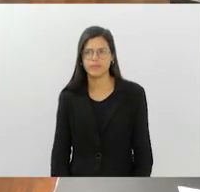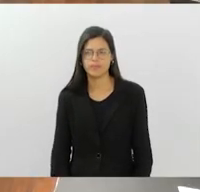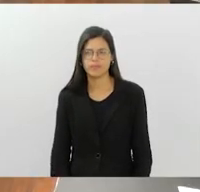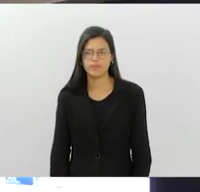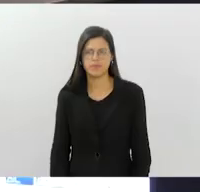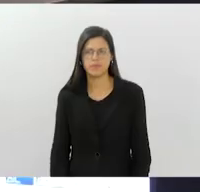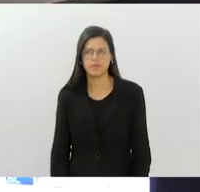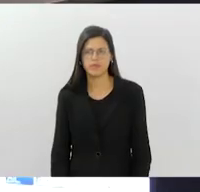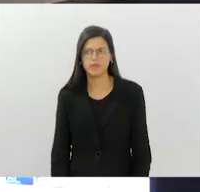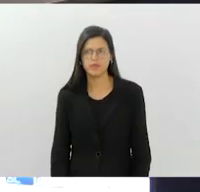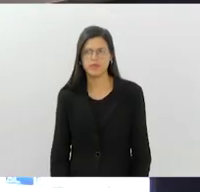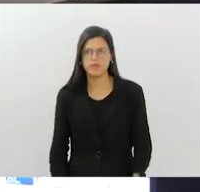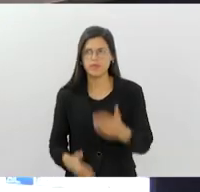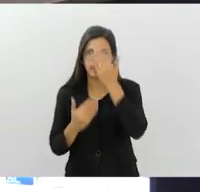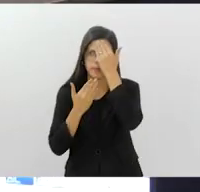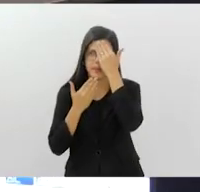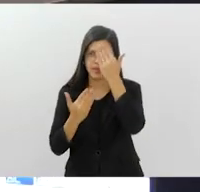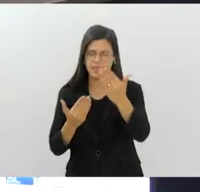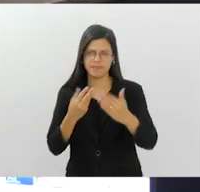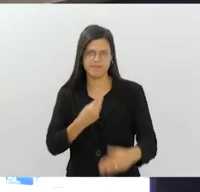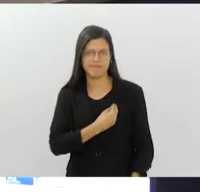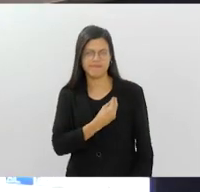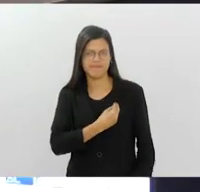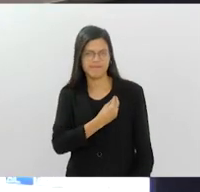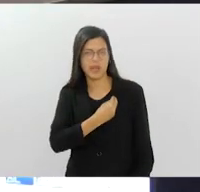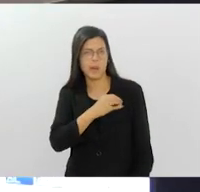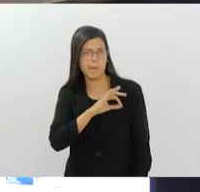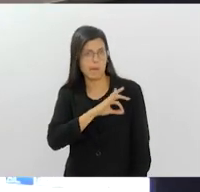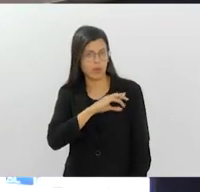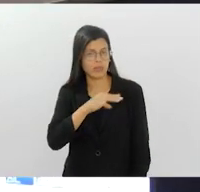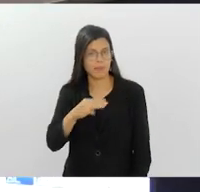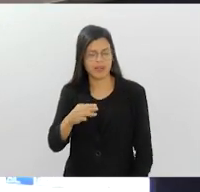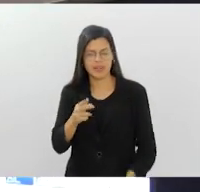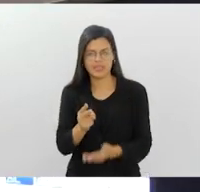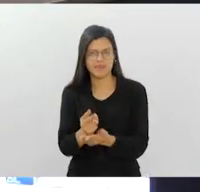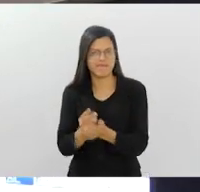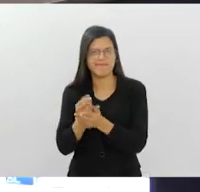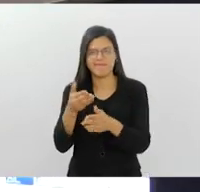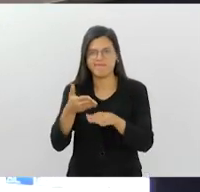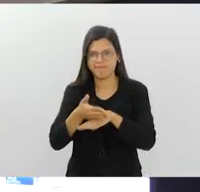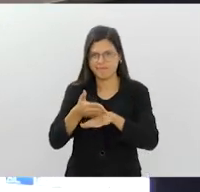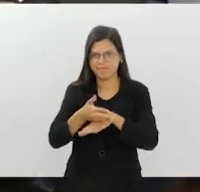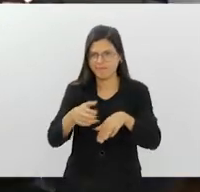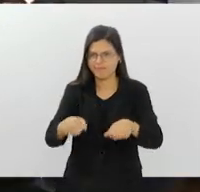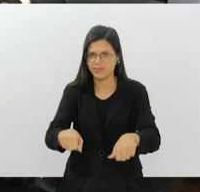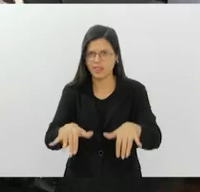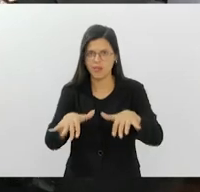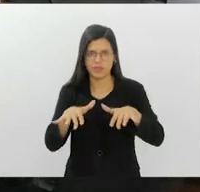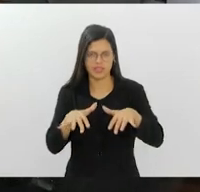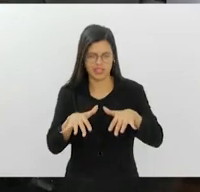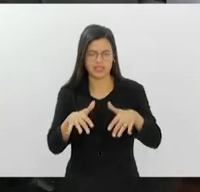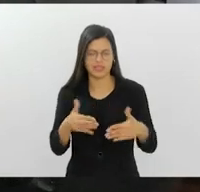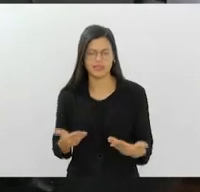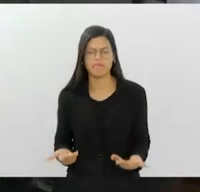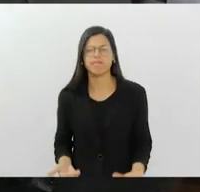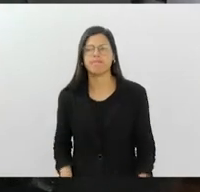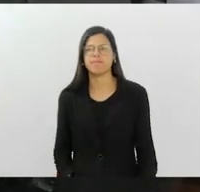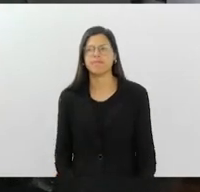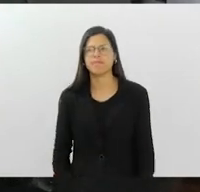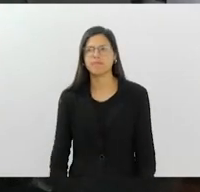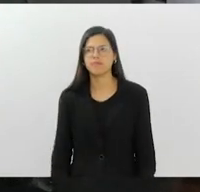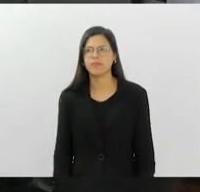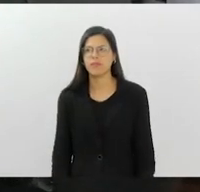Coronel obrigado pela presença PM também sempre presente nas nossas audiências não tá aqui